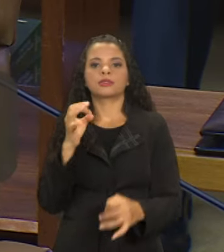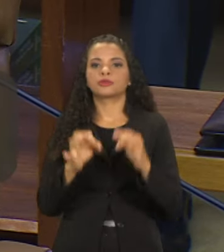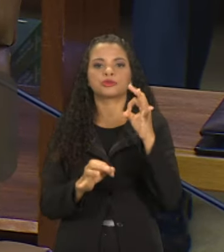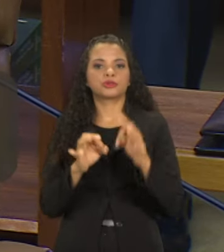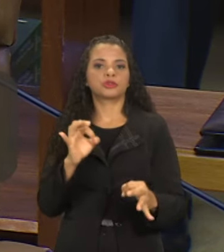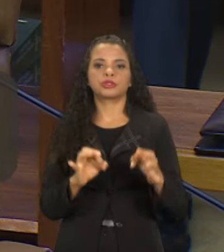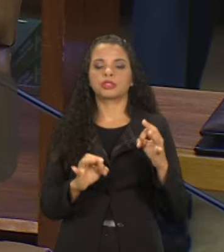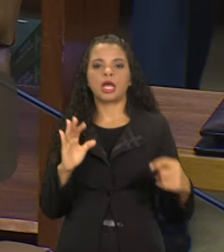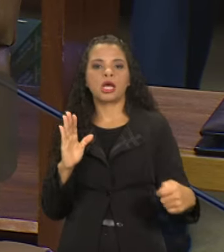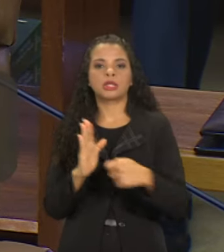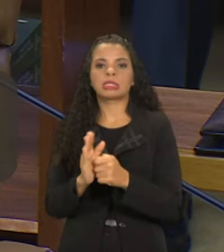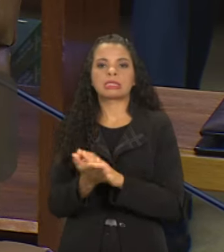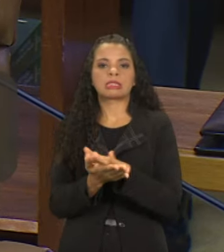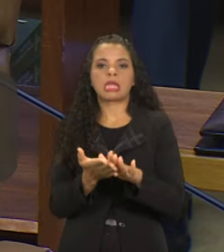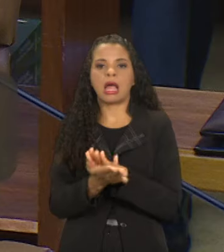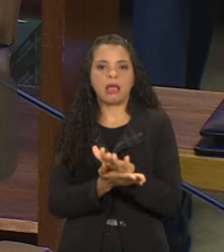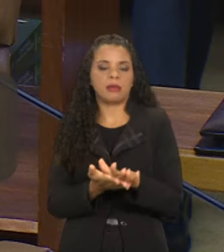do mandante do crime.